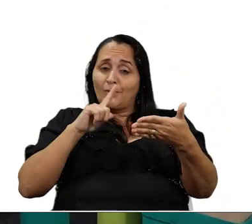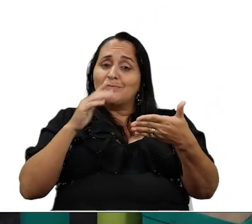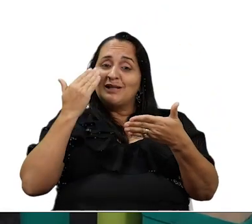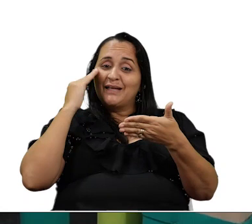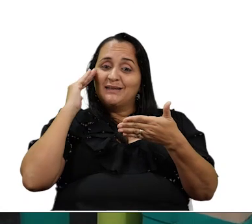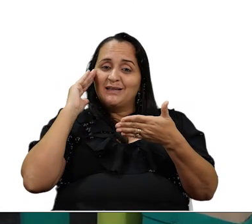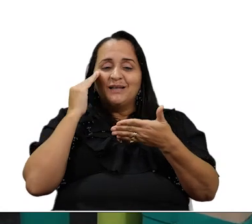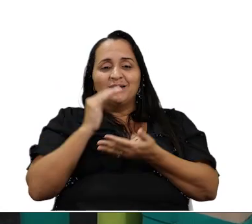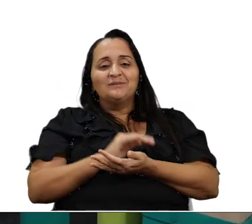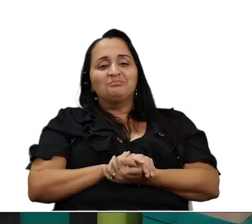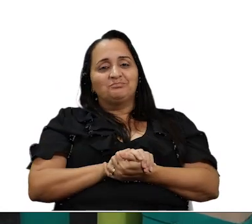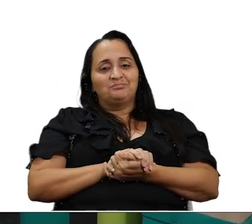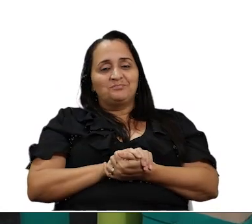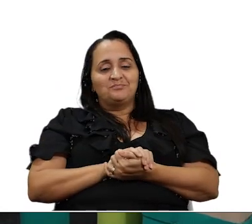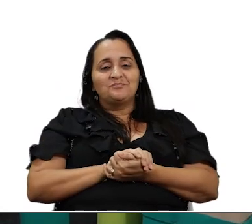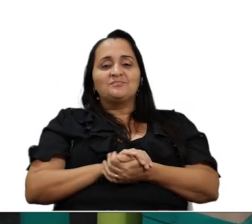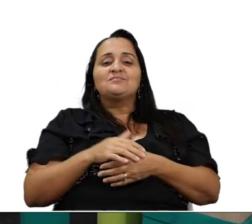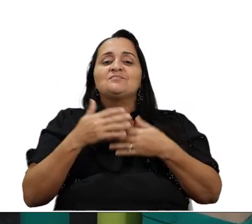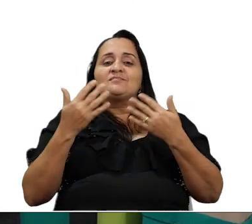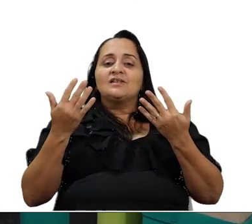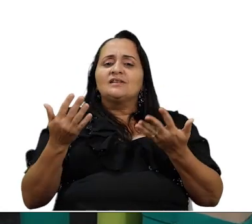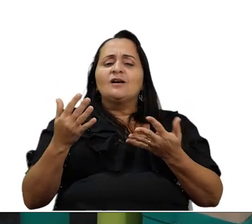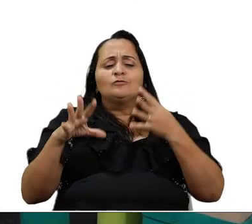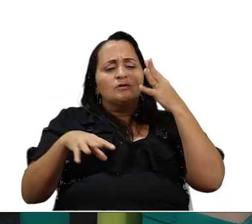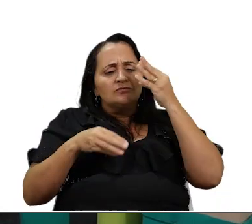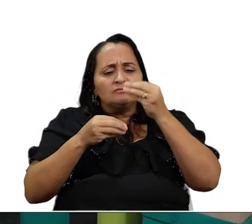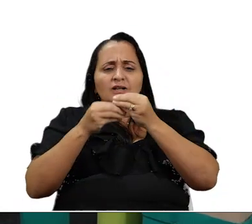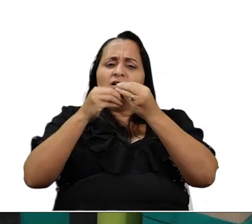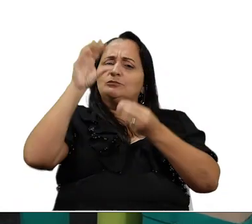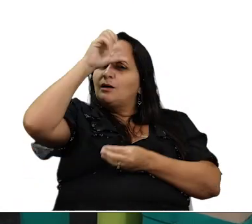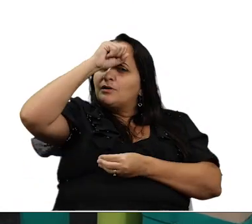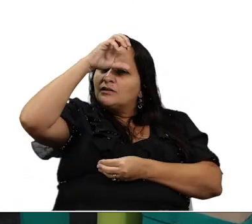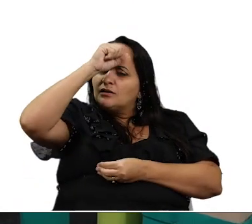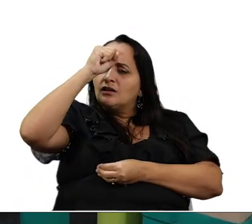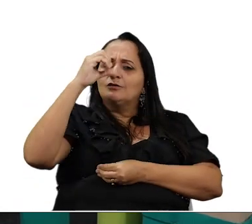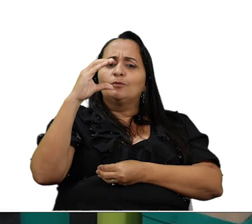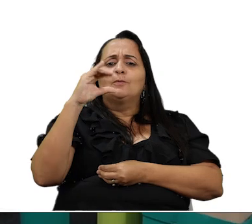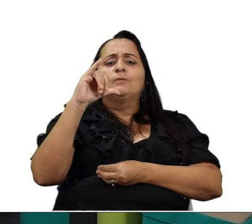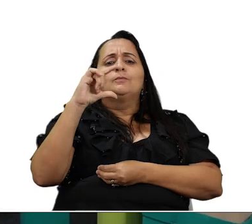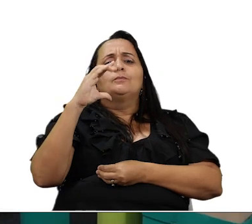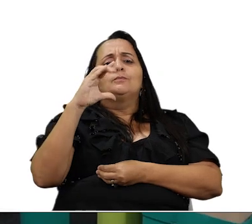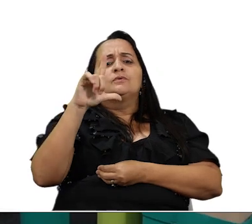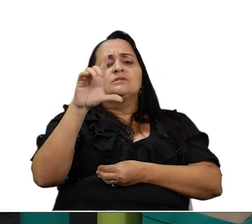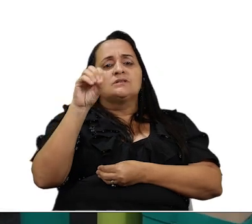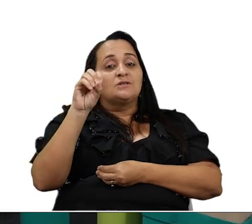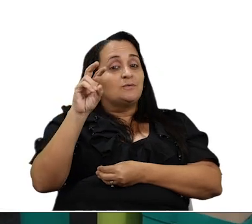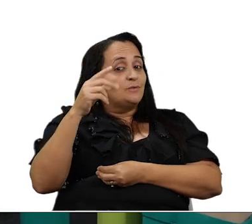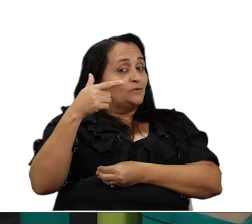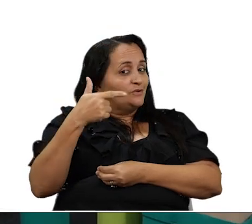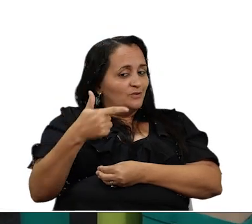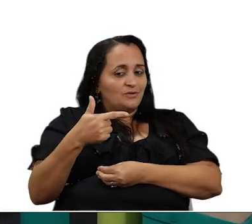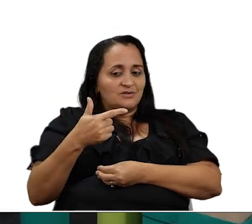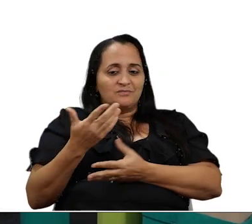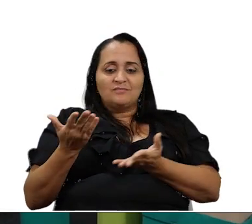Como falamos, a nossa aula é de recomposição da aprendizagem do ciclo 2 e vamos interpretar